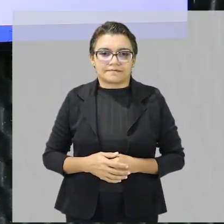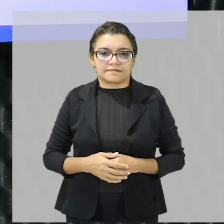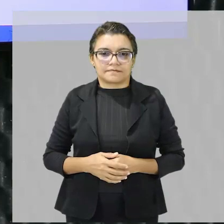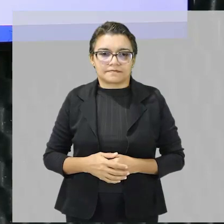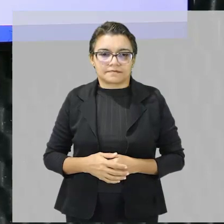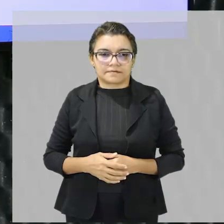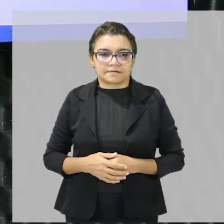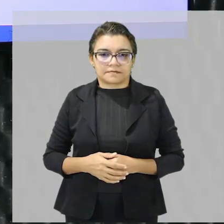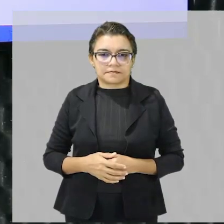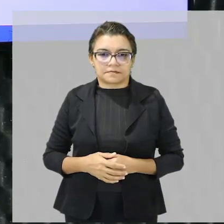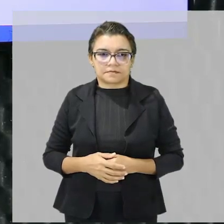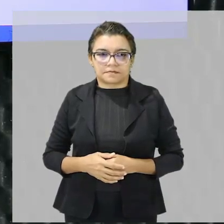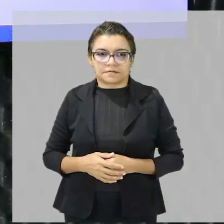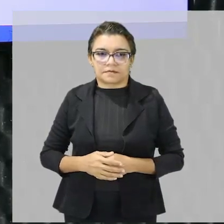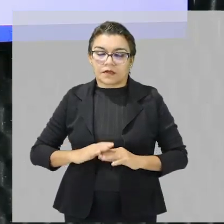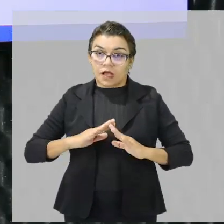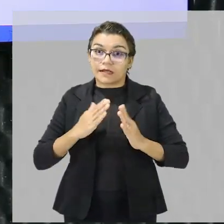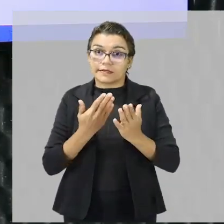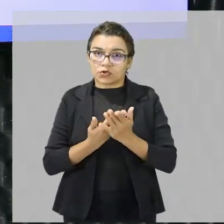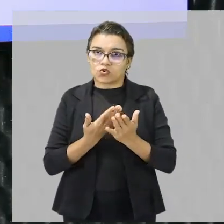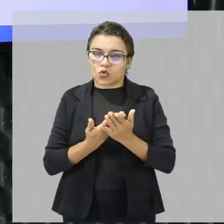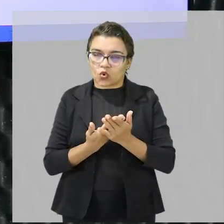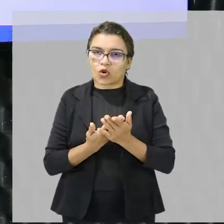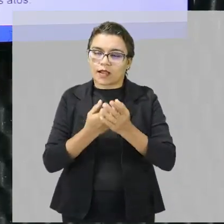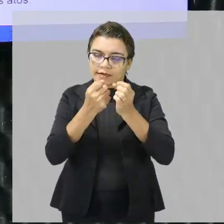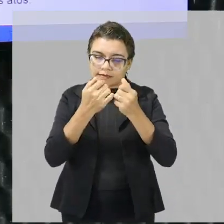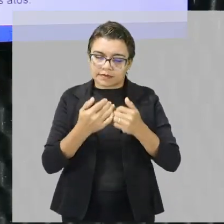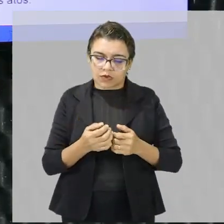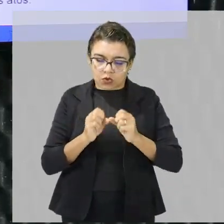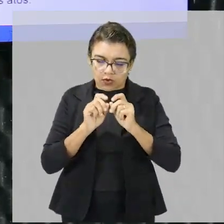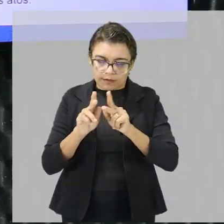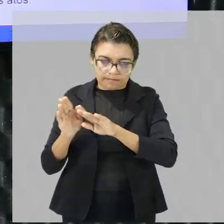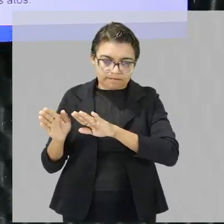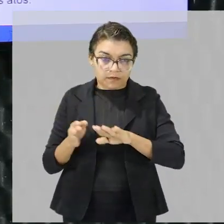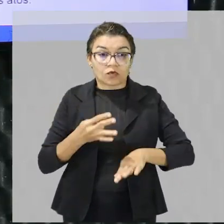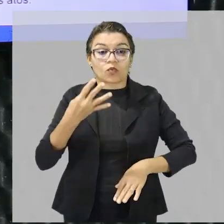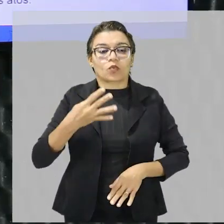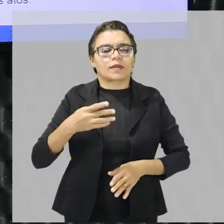autor, desta escola que é o existencialismo. Vamos para a quarta questão.